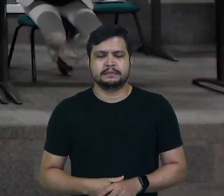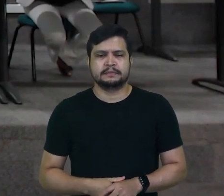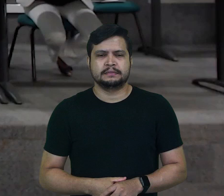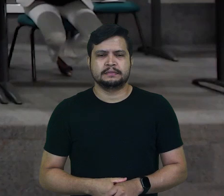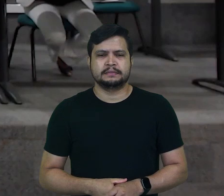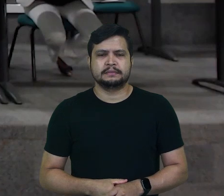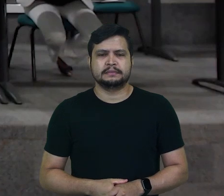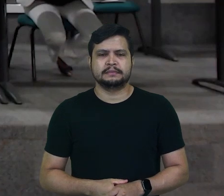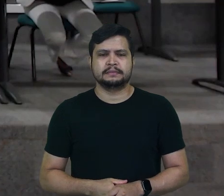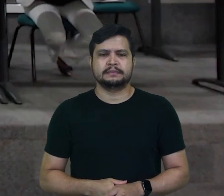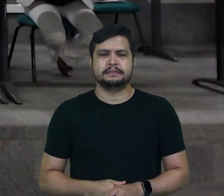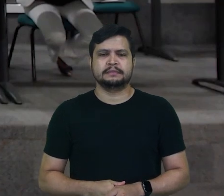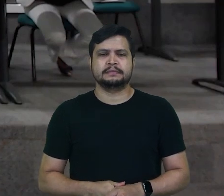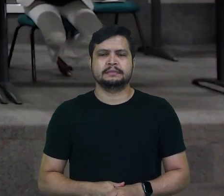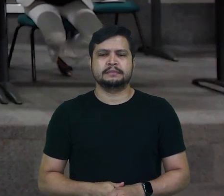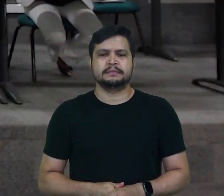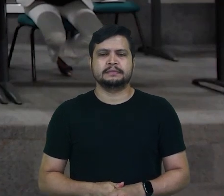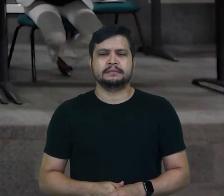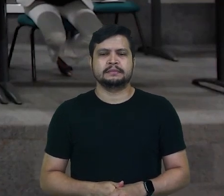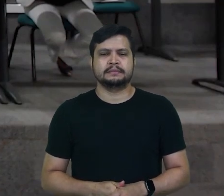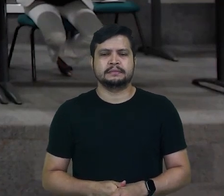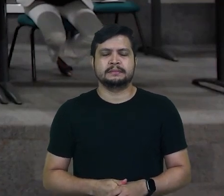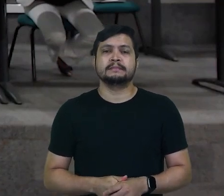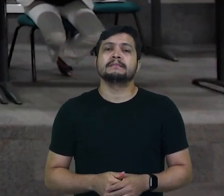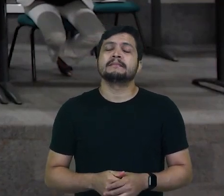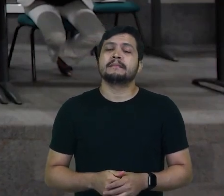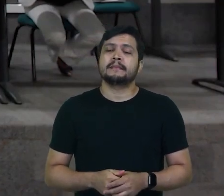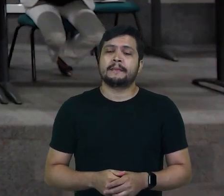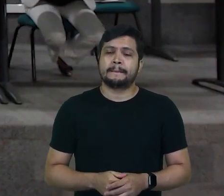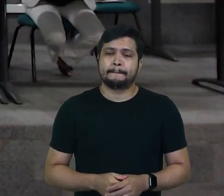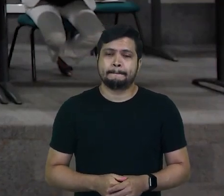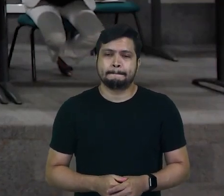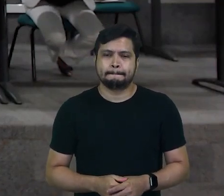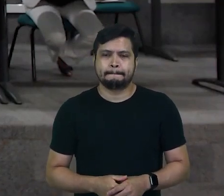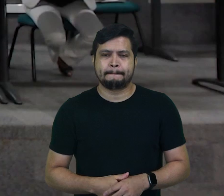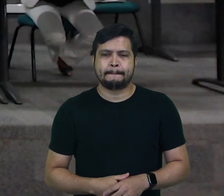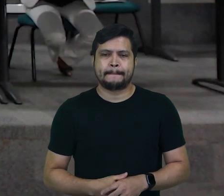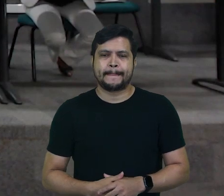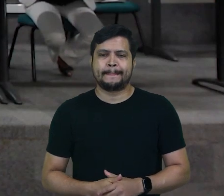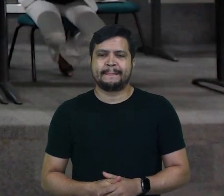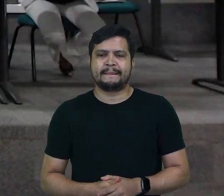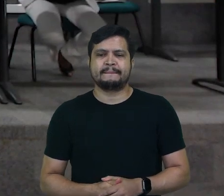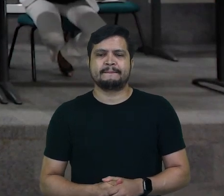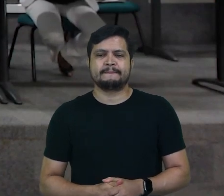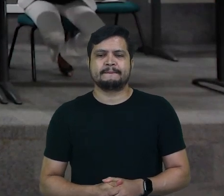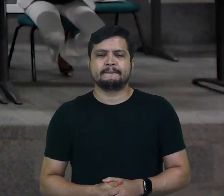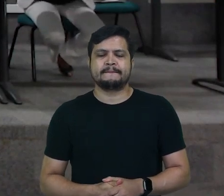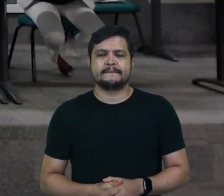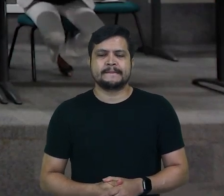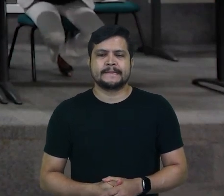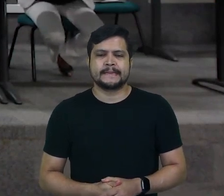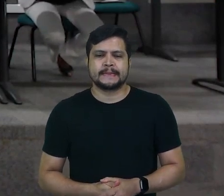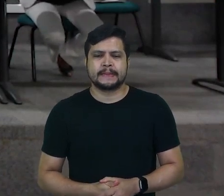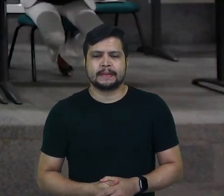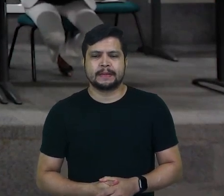né? Mas tem muita gente desse lado. Essa tua pergunta é ótima. Tem muita gente desse lado aqui que